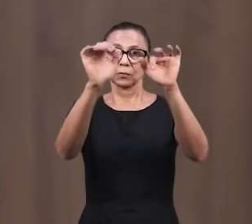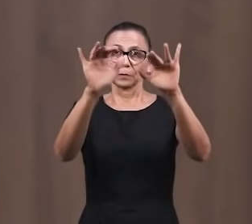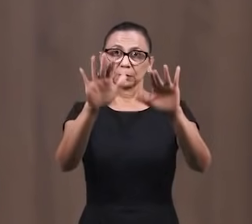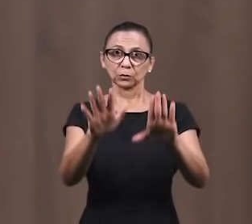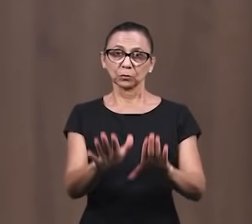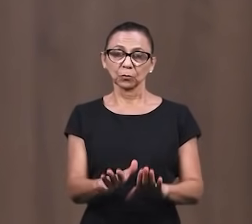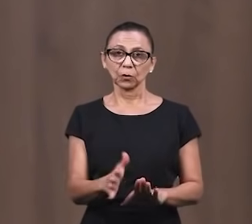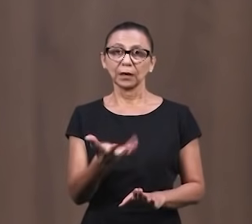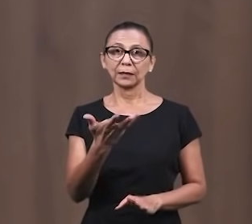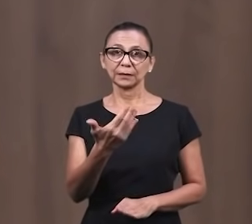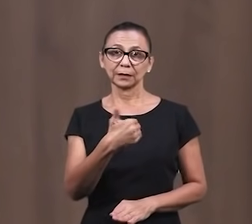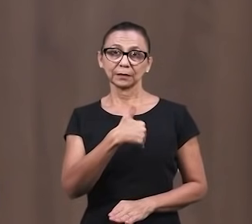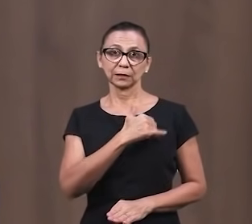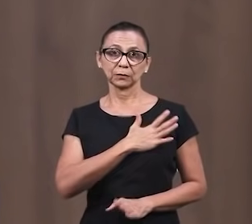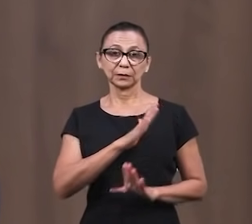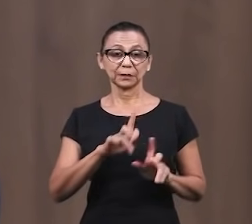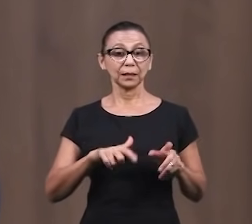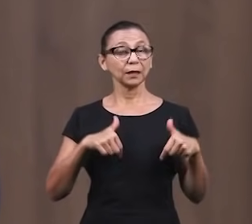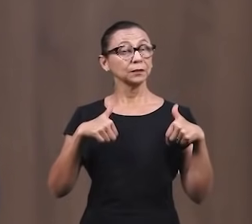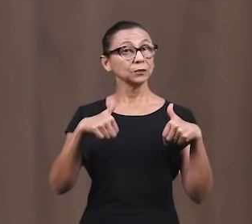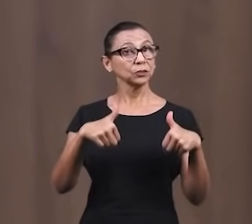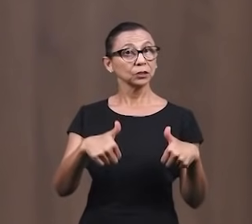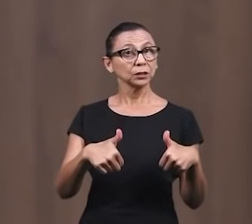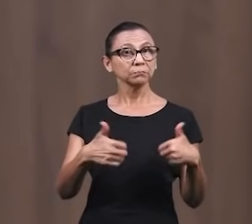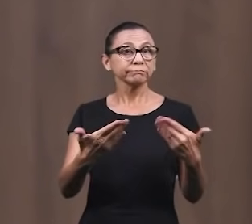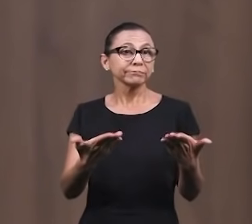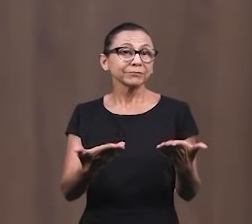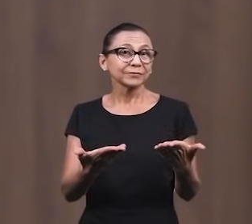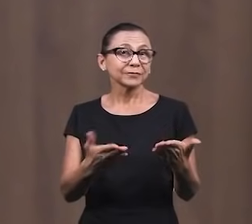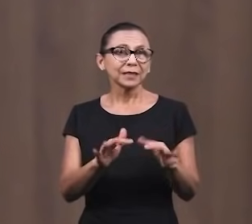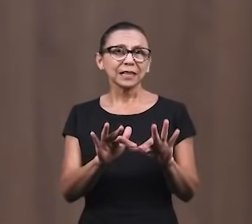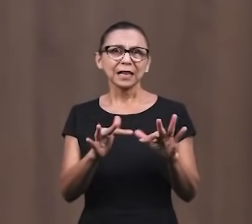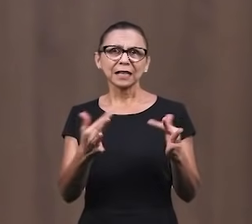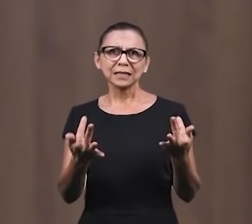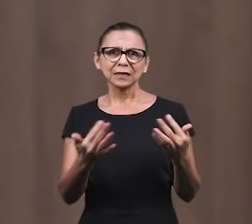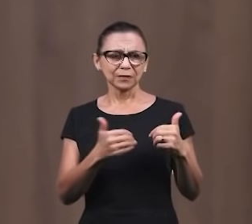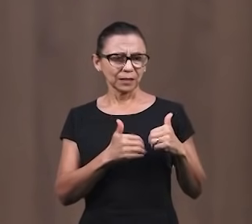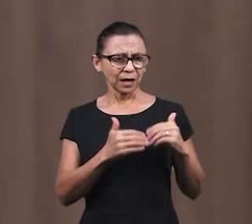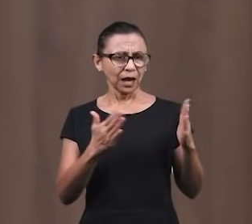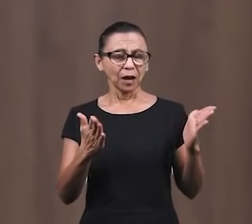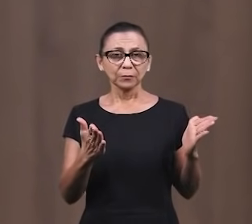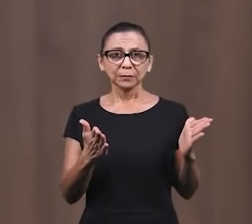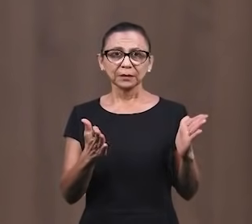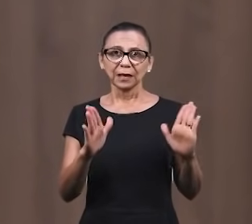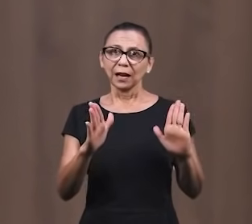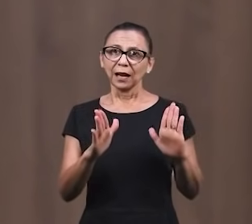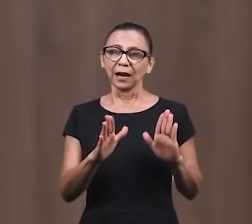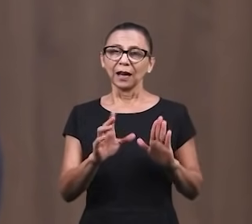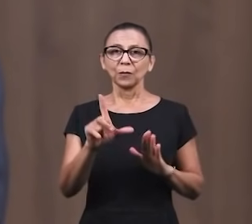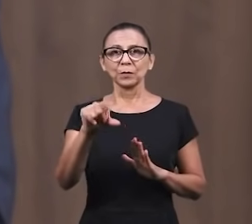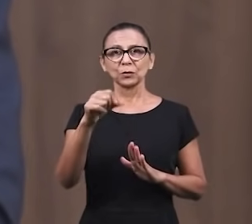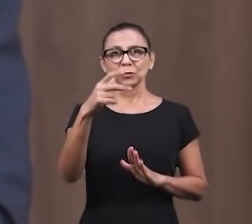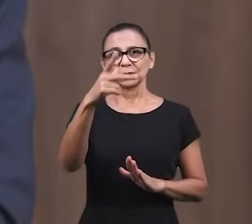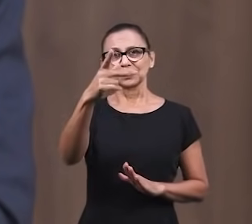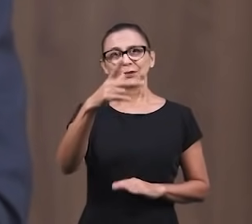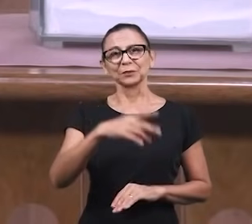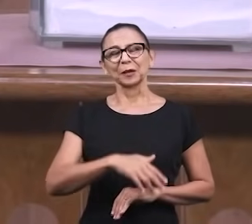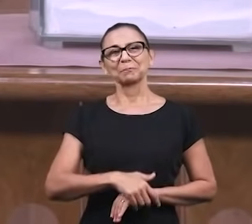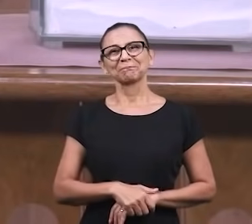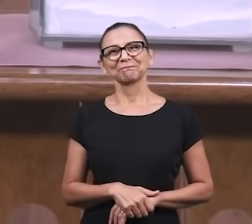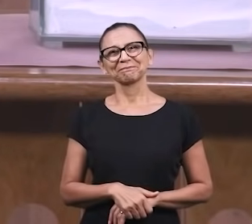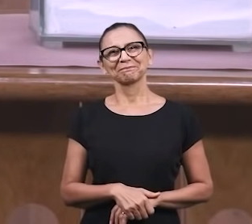abençoar, está pronto a agir na sua vida. O abrir da porta é a sua parte para que esta bênção seja